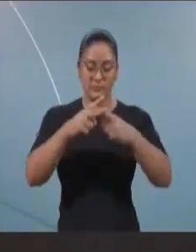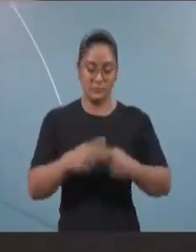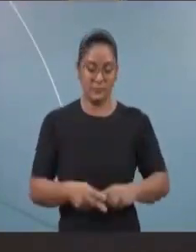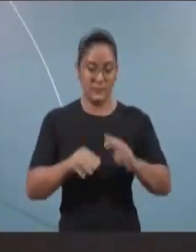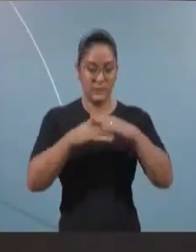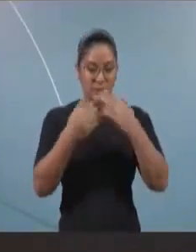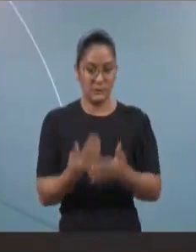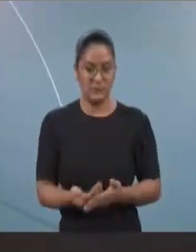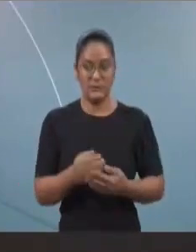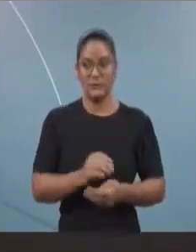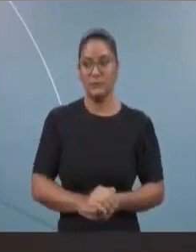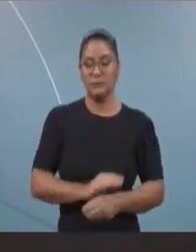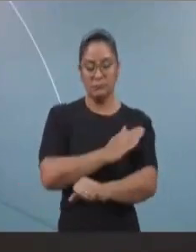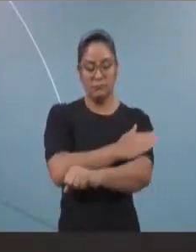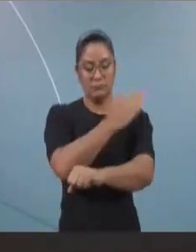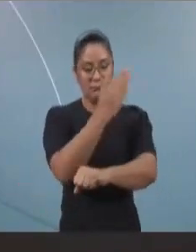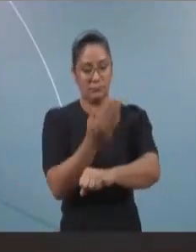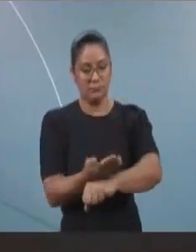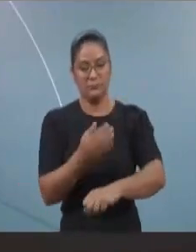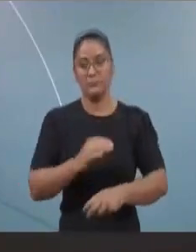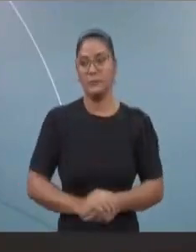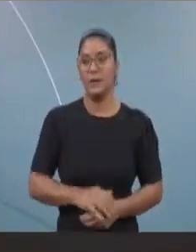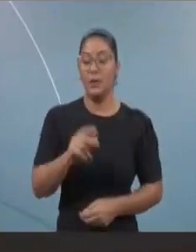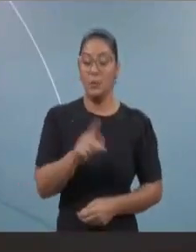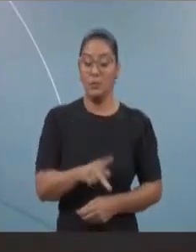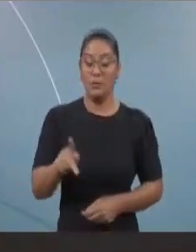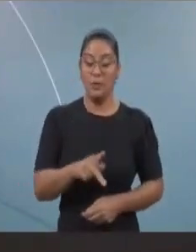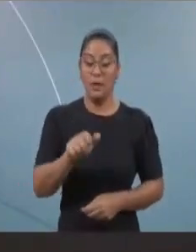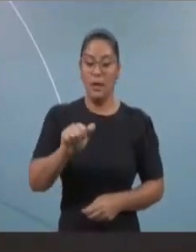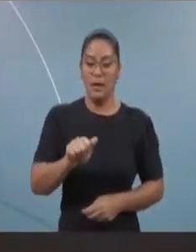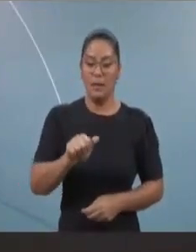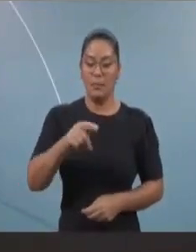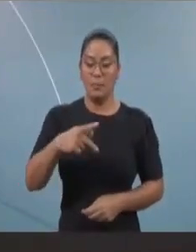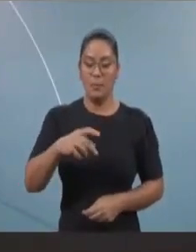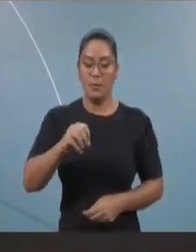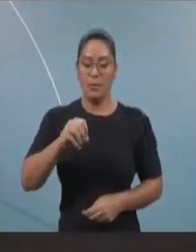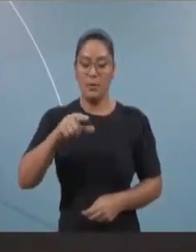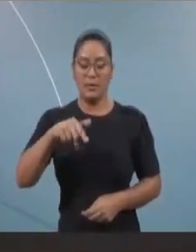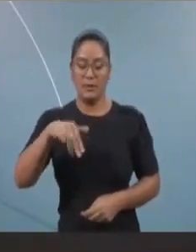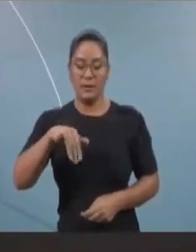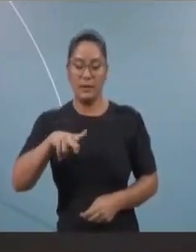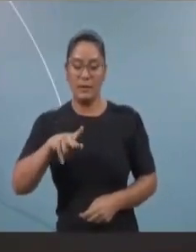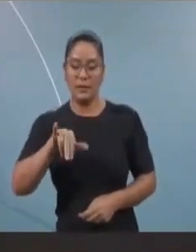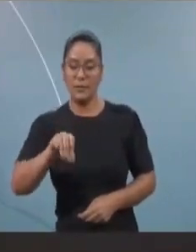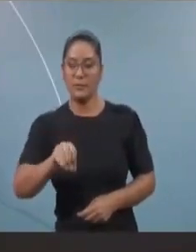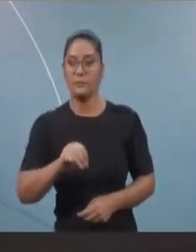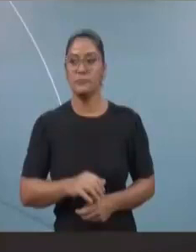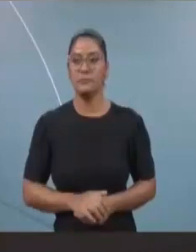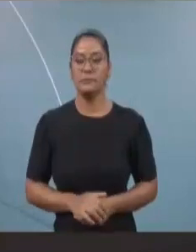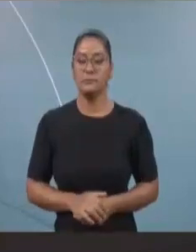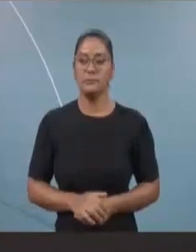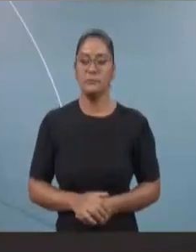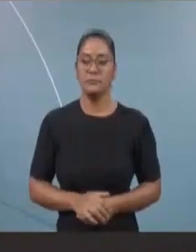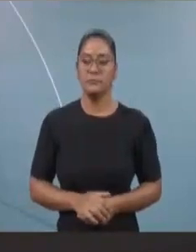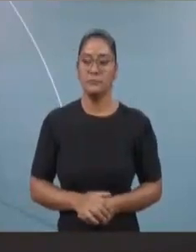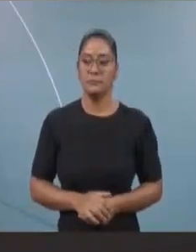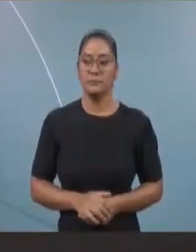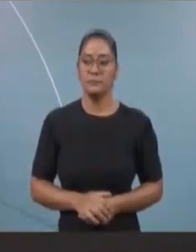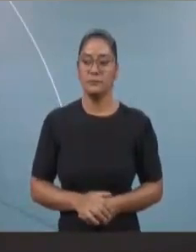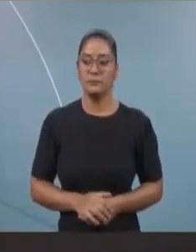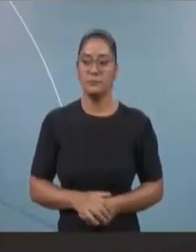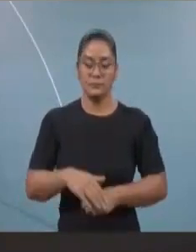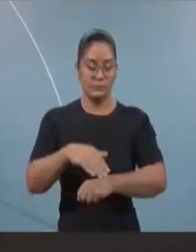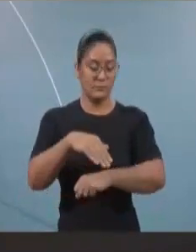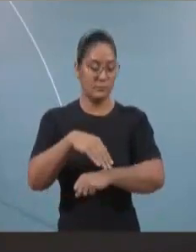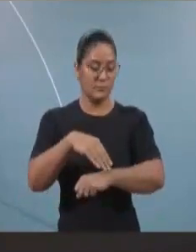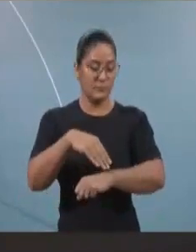Escola Estadual de tempo integral professor Apolinário Barbosa localizado na